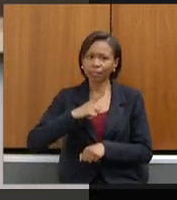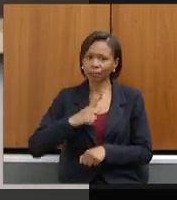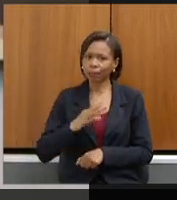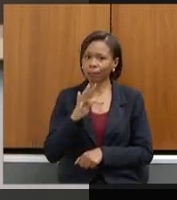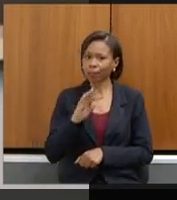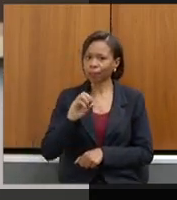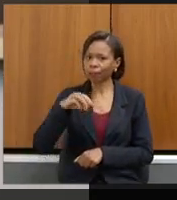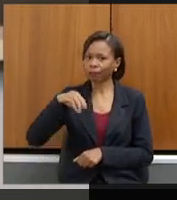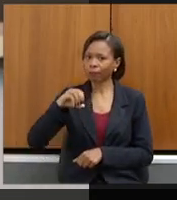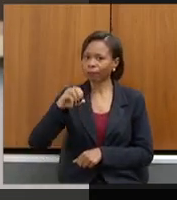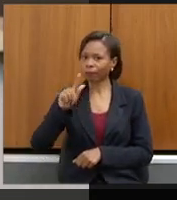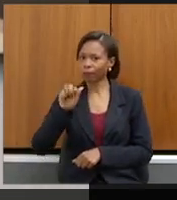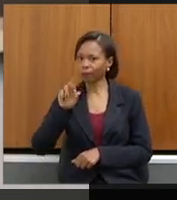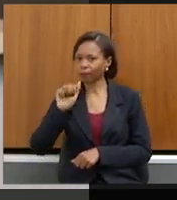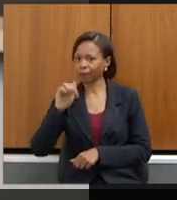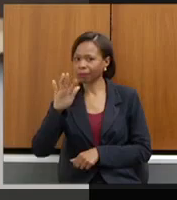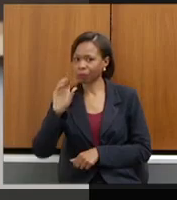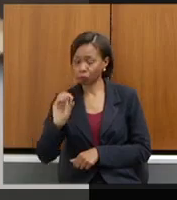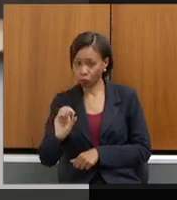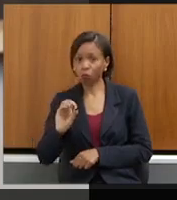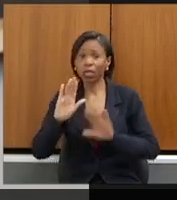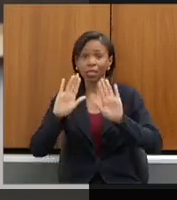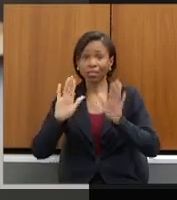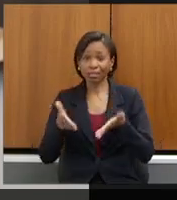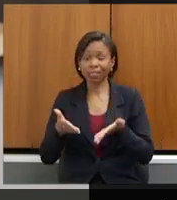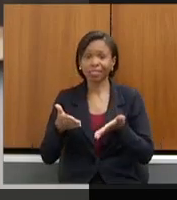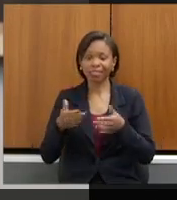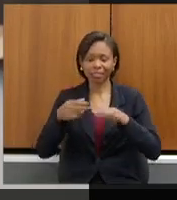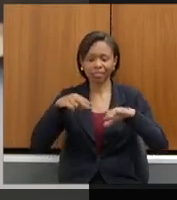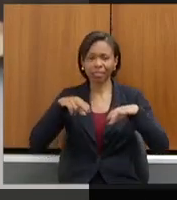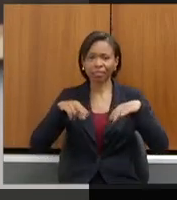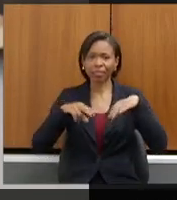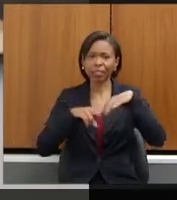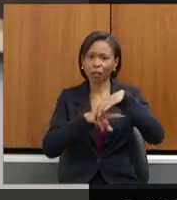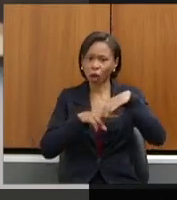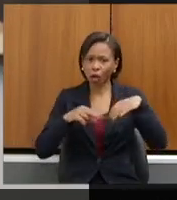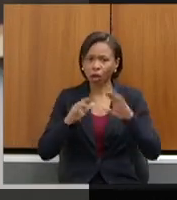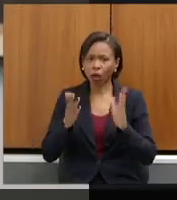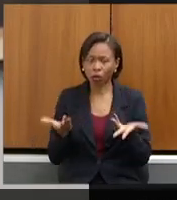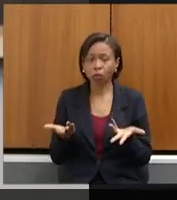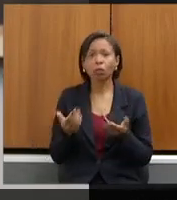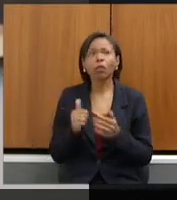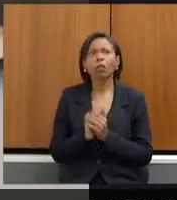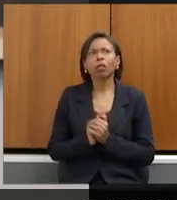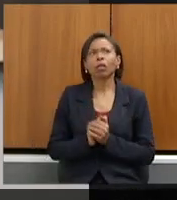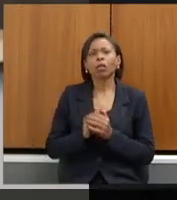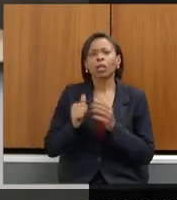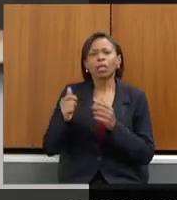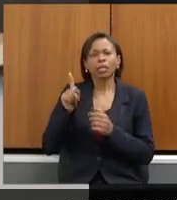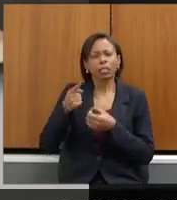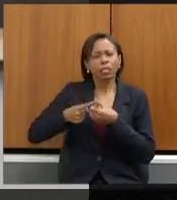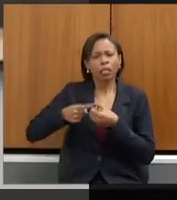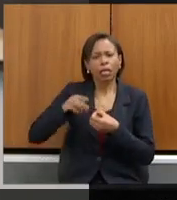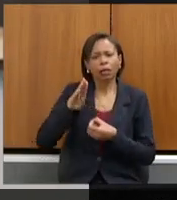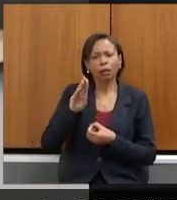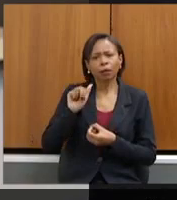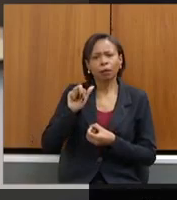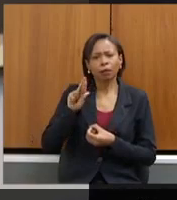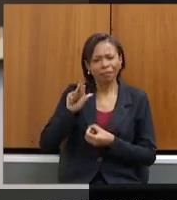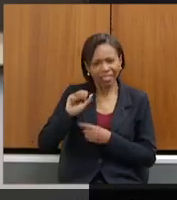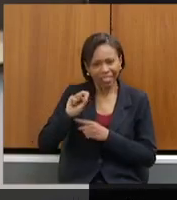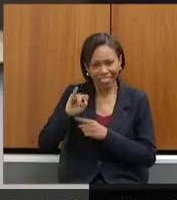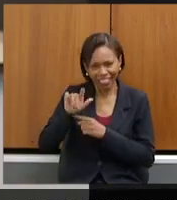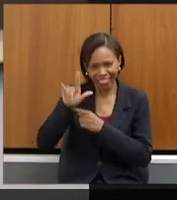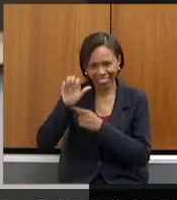de Taiobeiras que tem tomógrafo foram presenciadas mais leitos lá agora em Brasília de Minas só está e